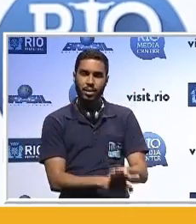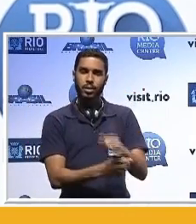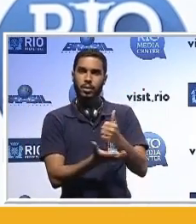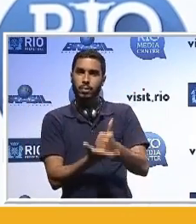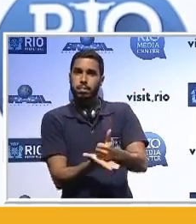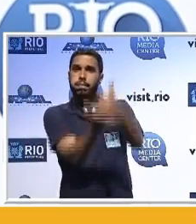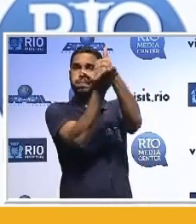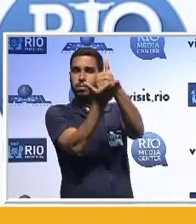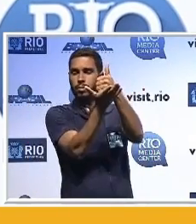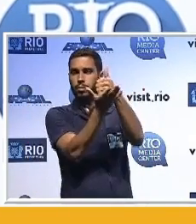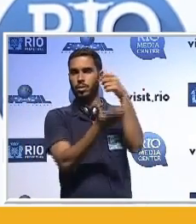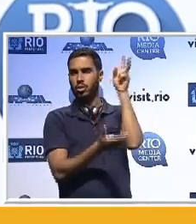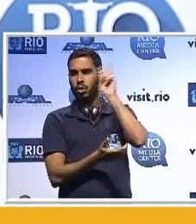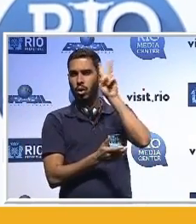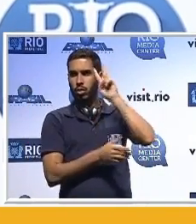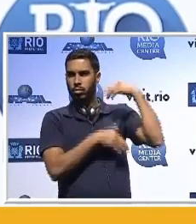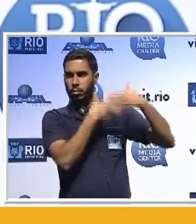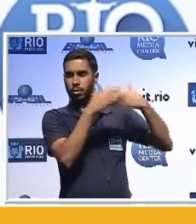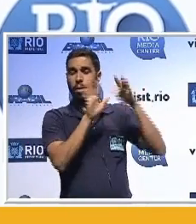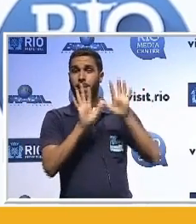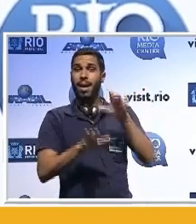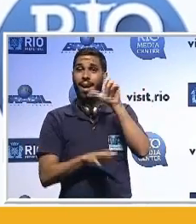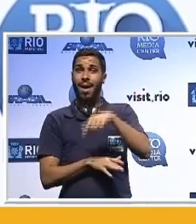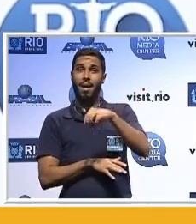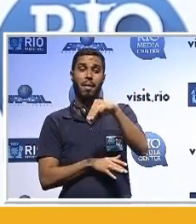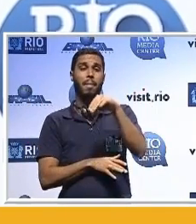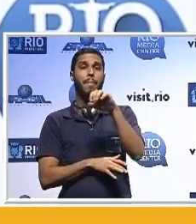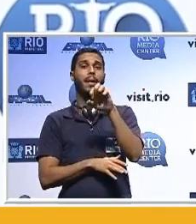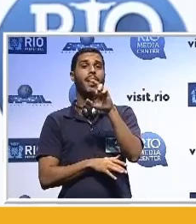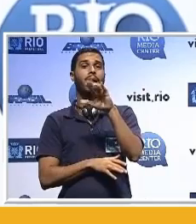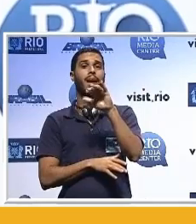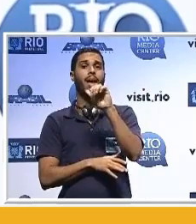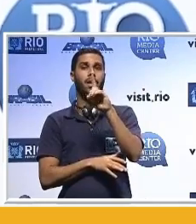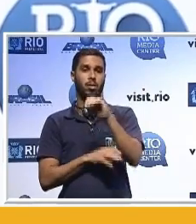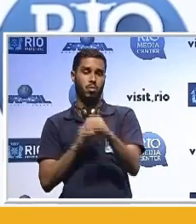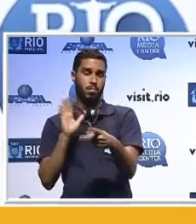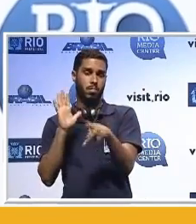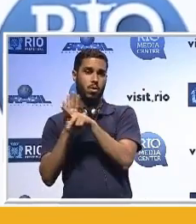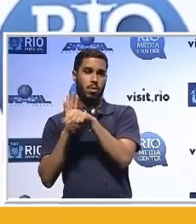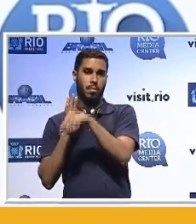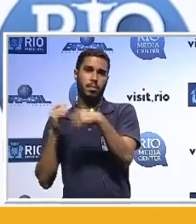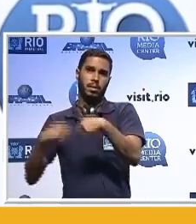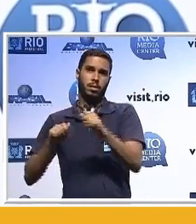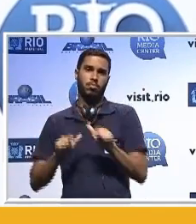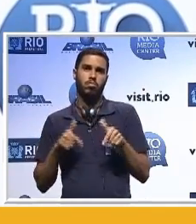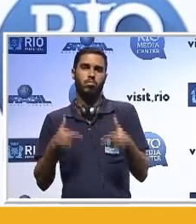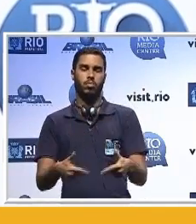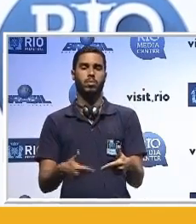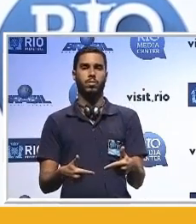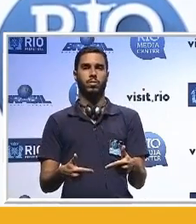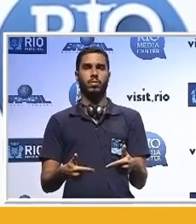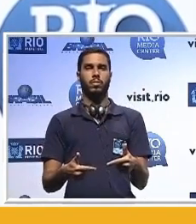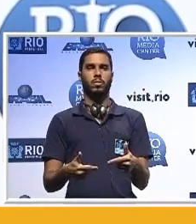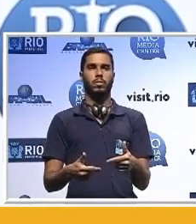potenciais. Mas o mercado é que tem que fazer isso. E a legislação tem que ser boa para que o mercado possa ali